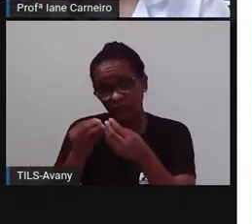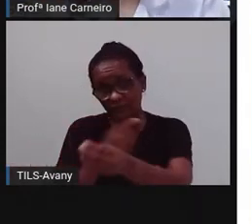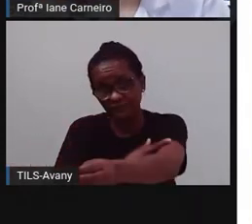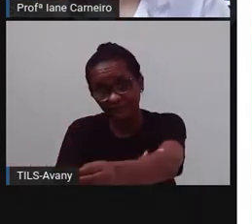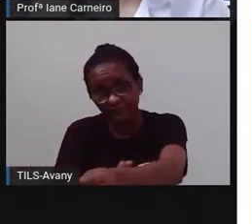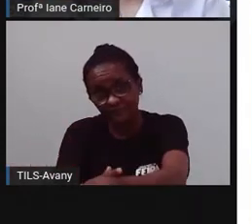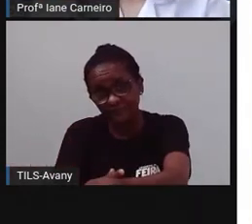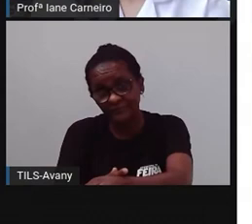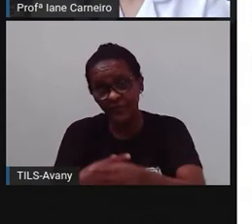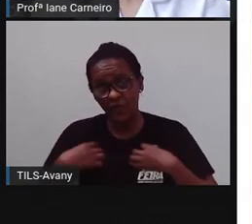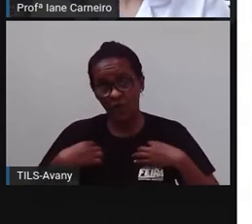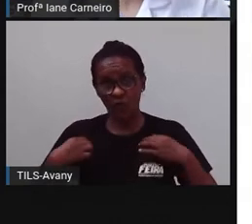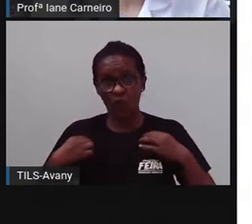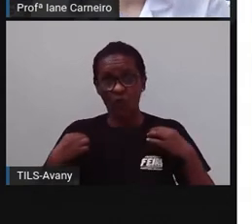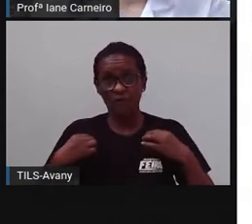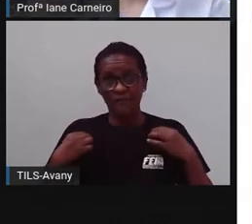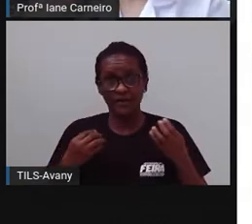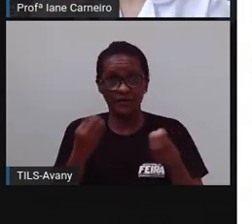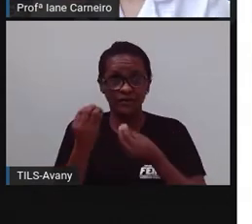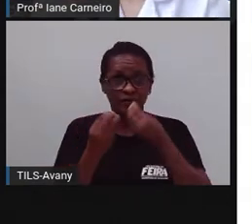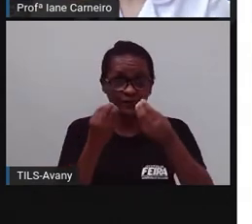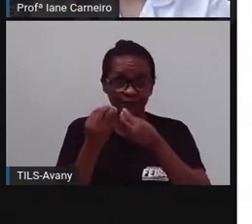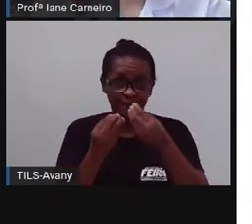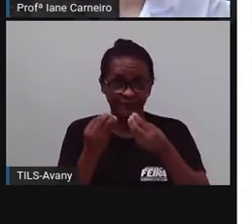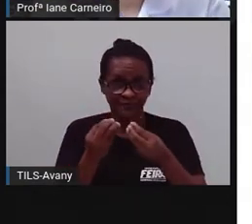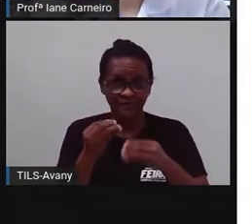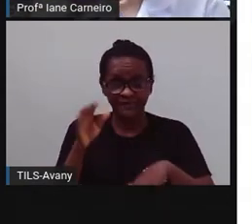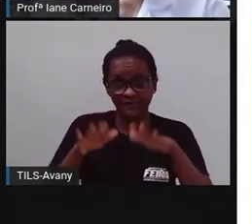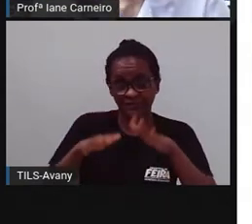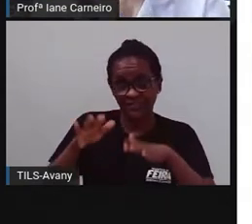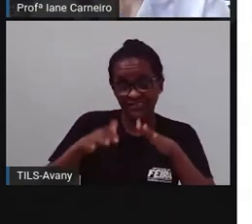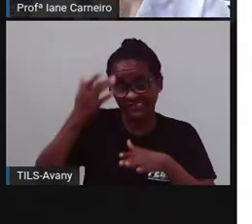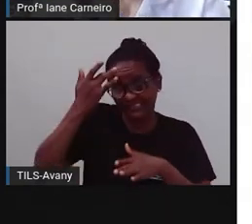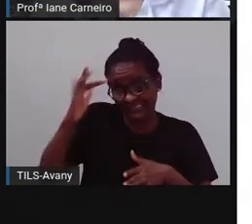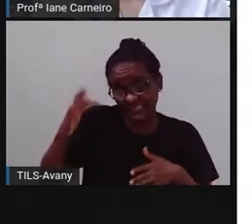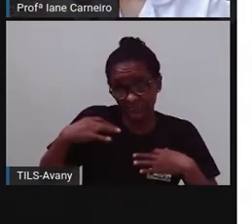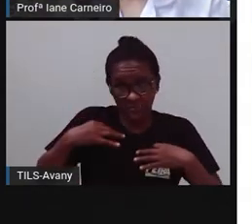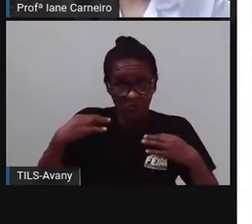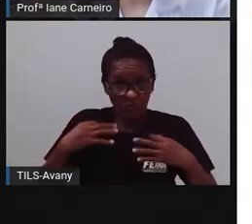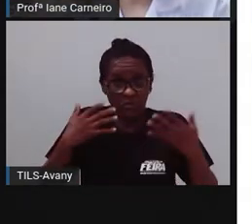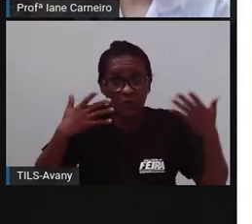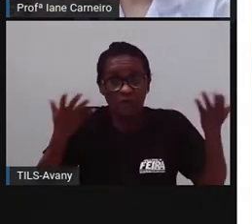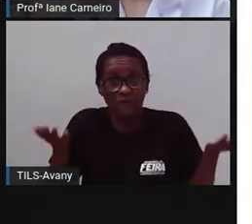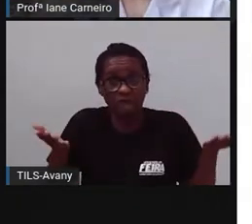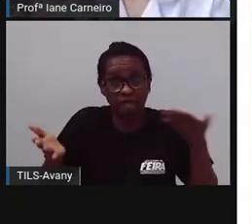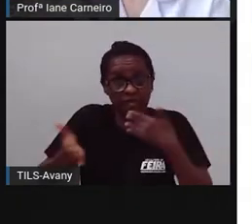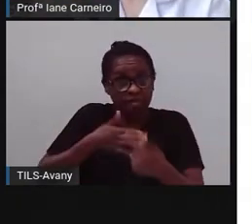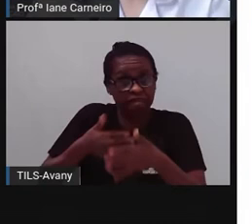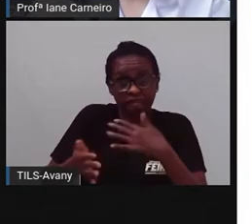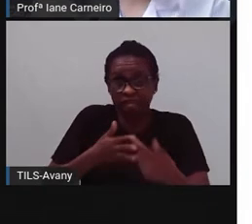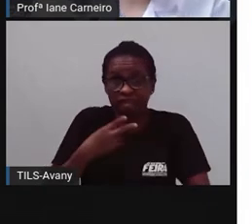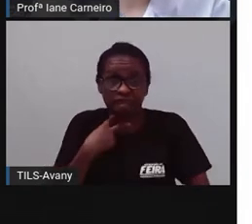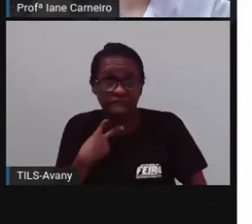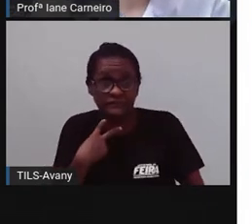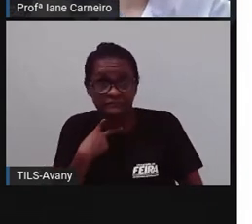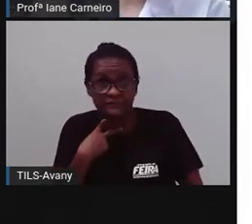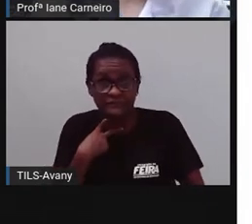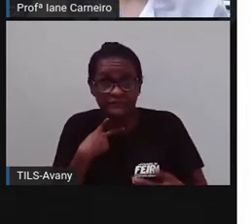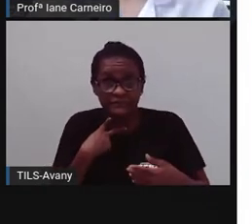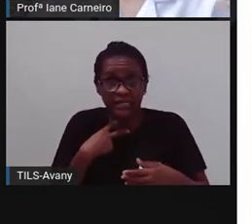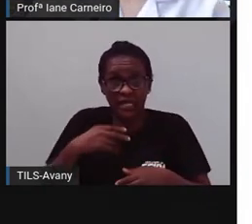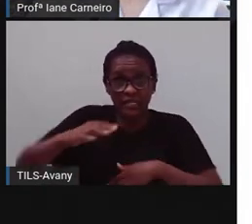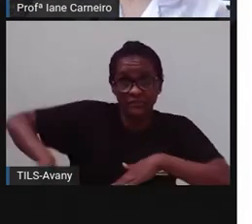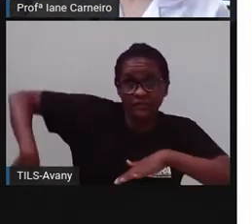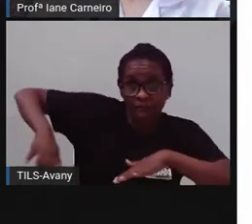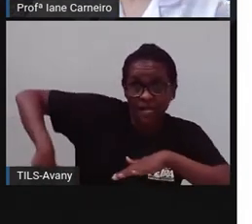convidado a pensar na roupa que ele precisa ir para festa já pensou você ser convidado para uma formatura e você chegar lá com roupa de praia